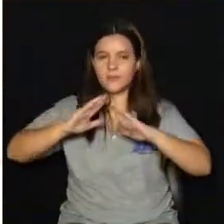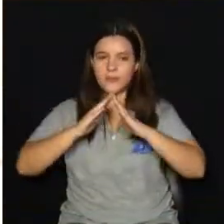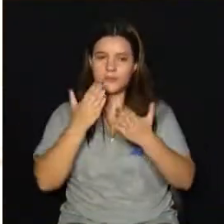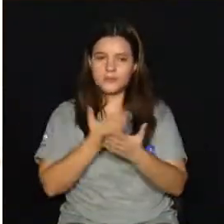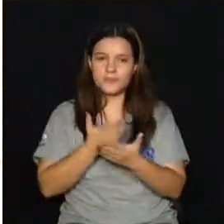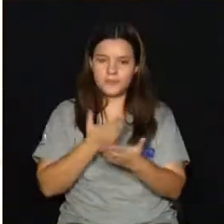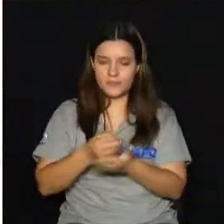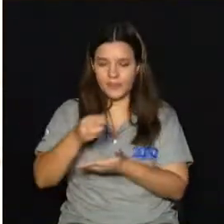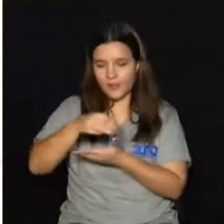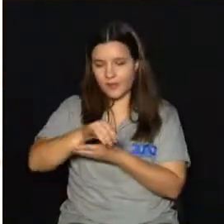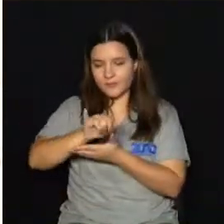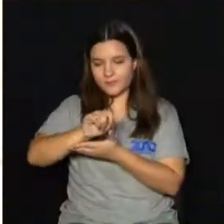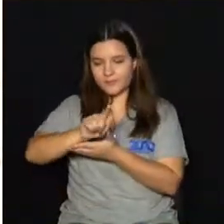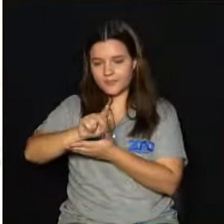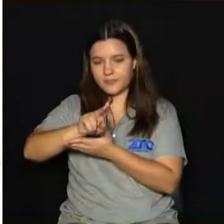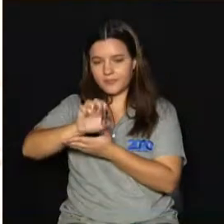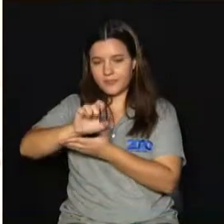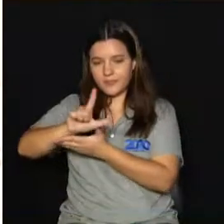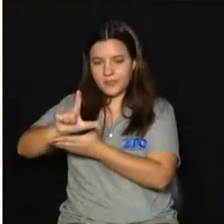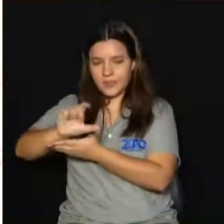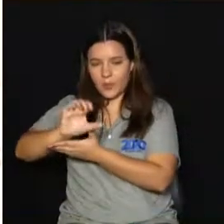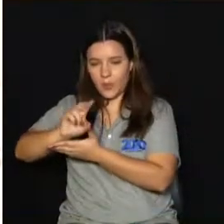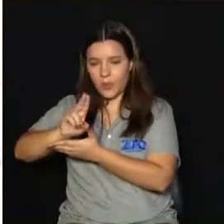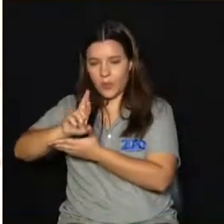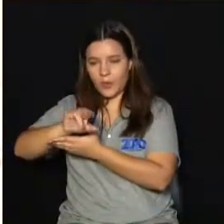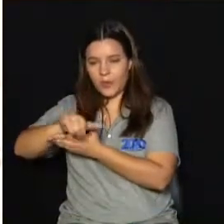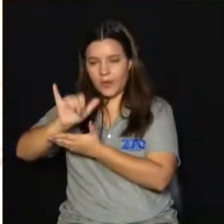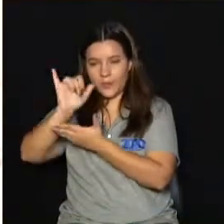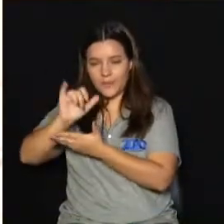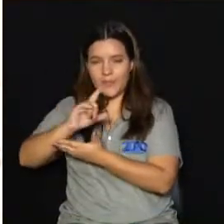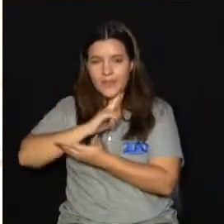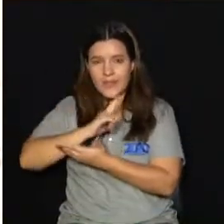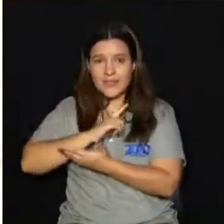Miguel Vicente Cury, que tem